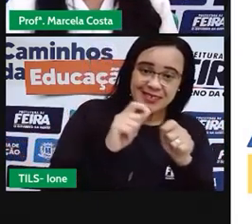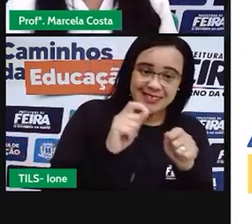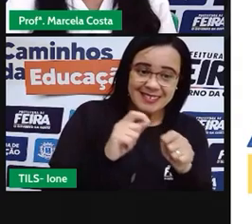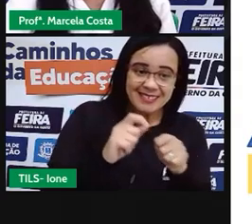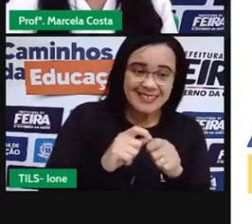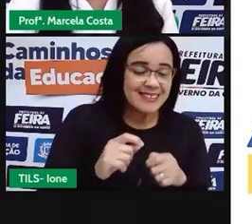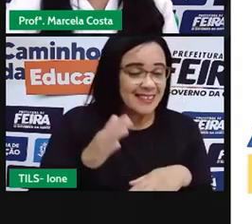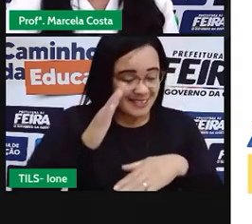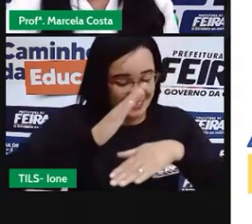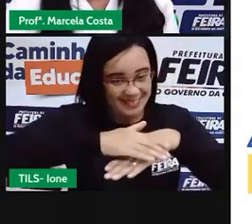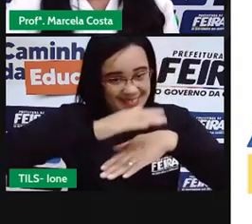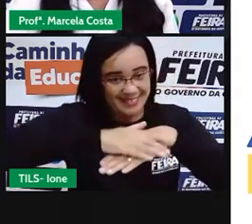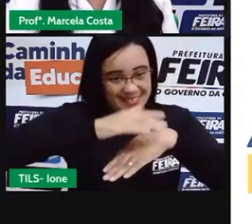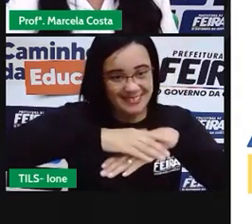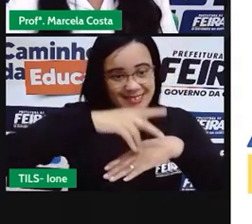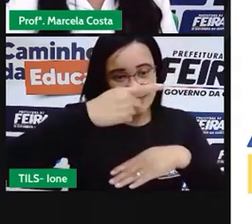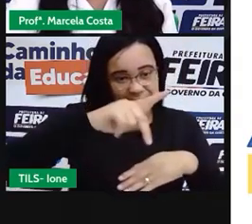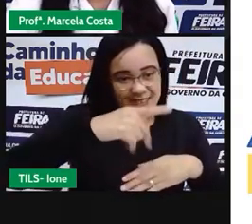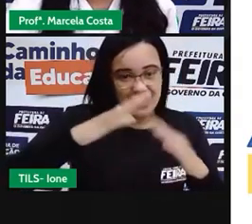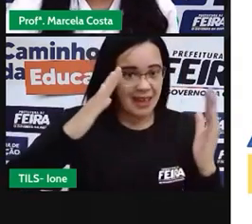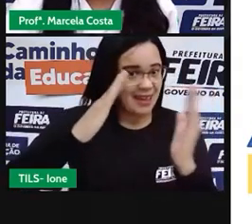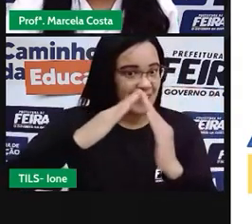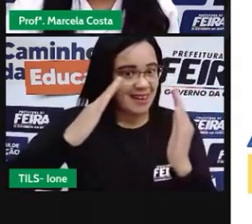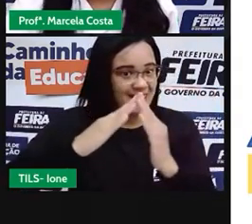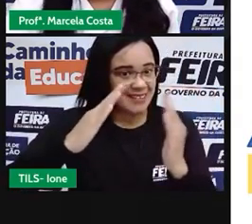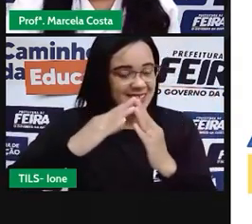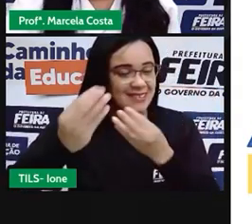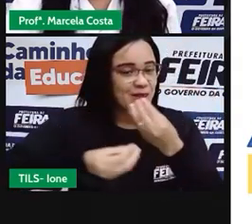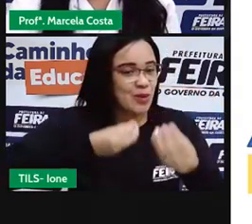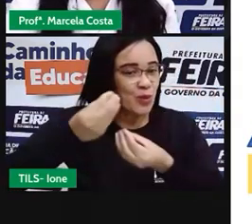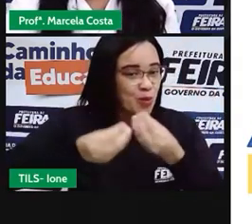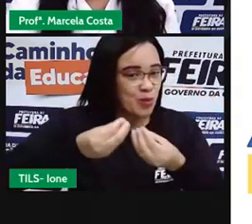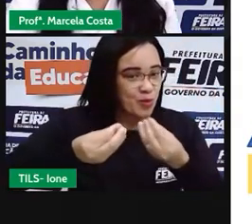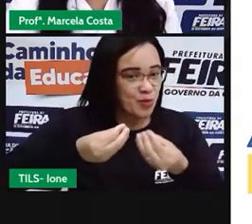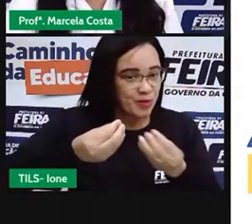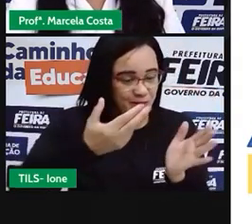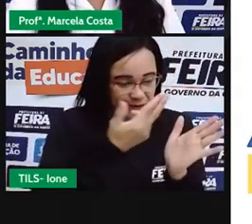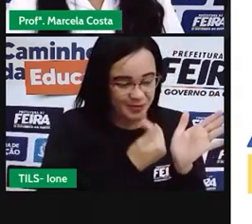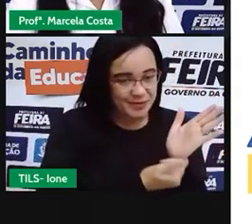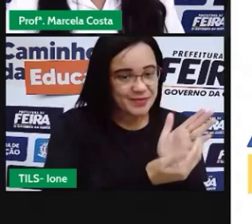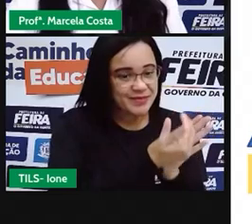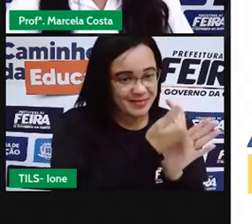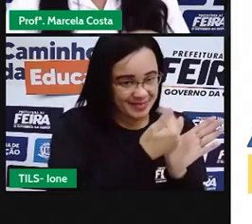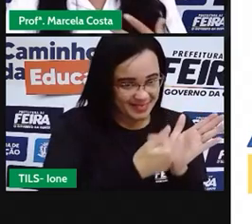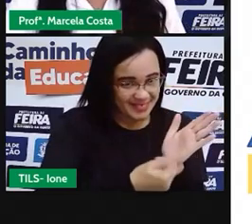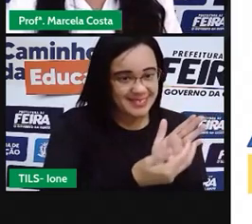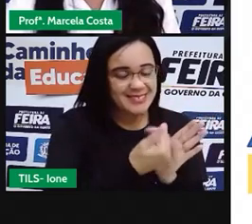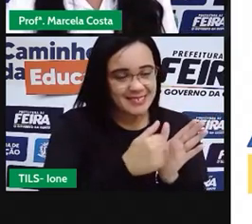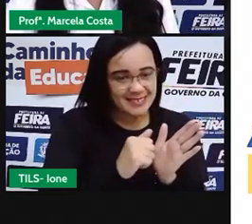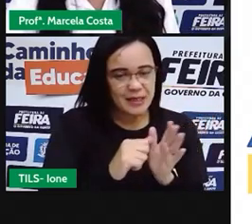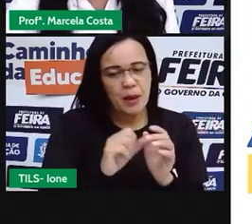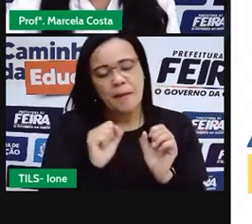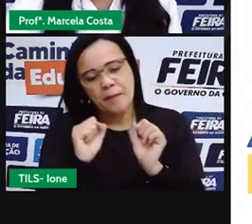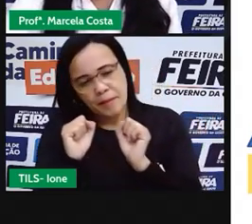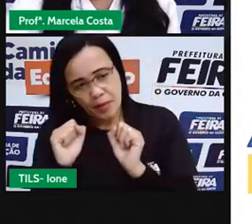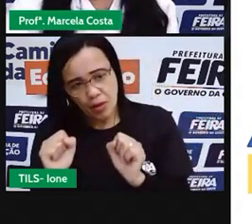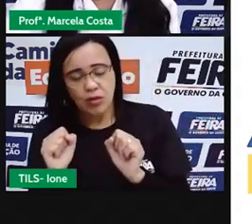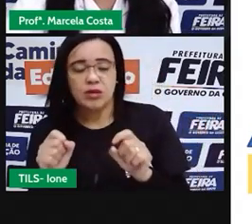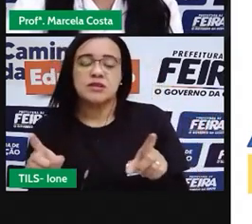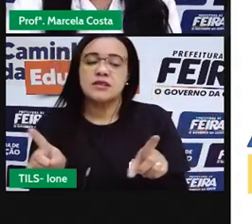Agora, criançada, que a gente já viu essas figuras planas, eu quero convidar você a